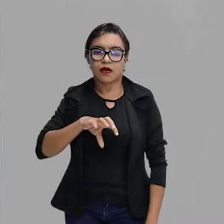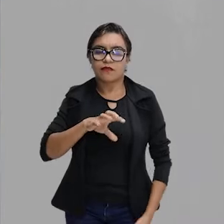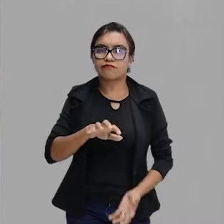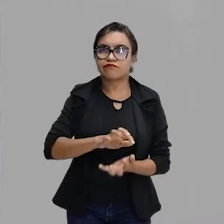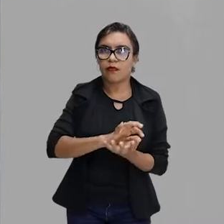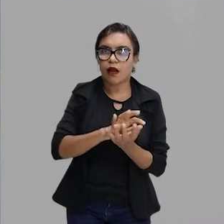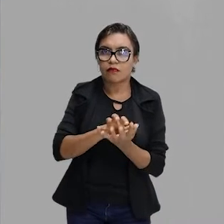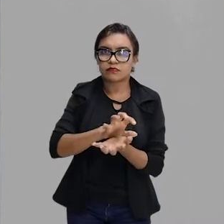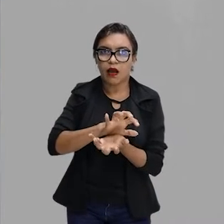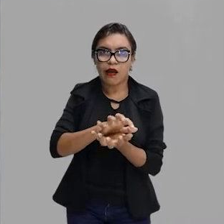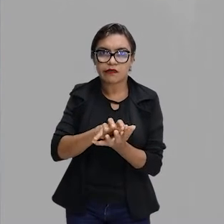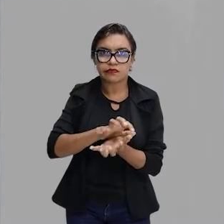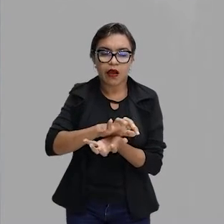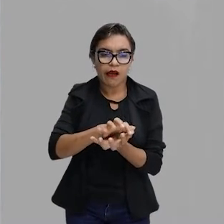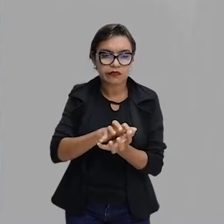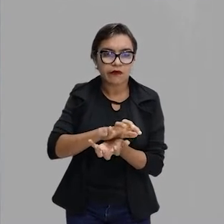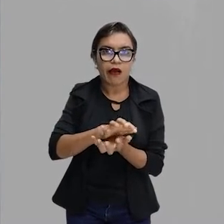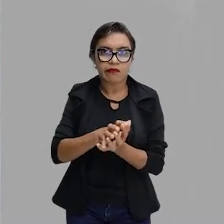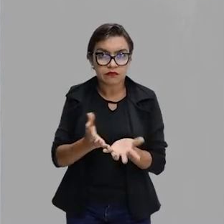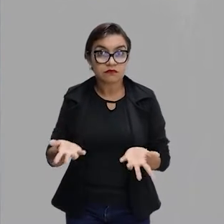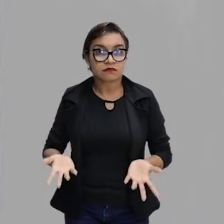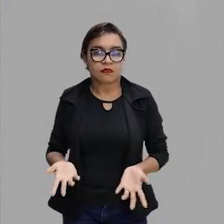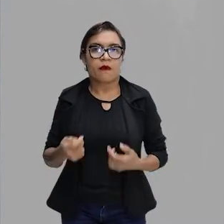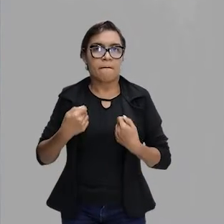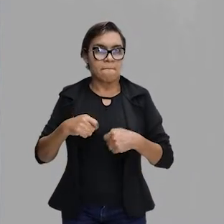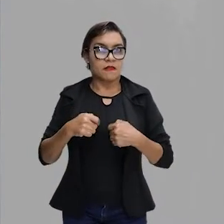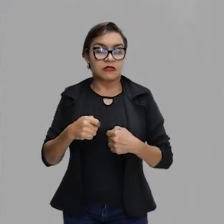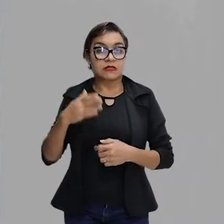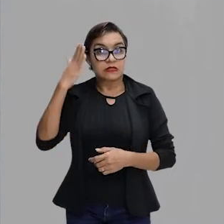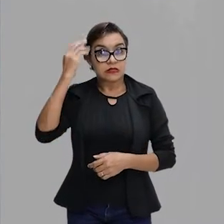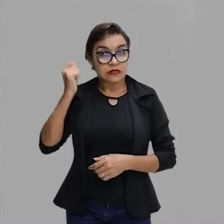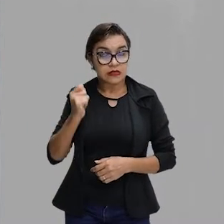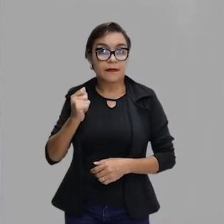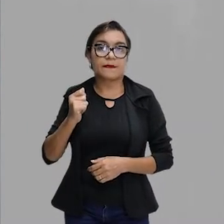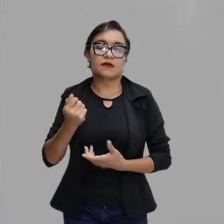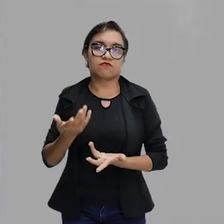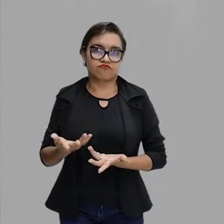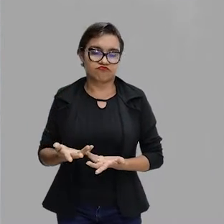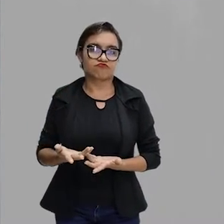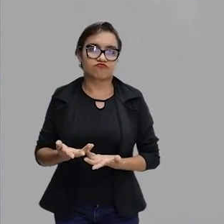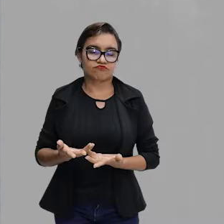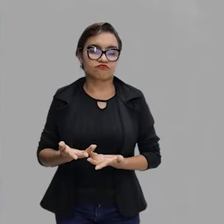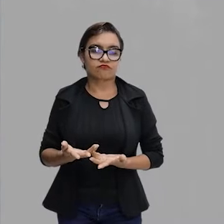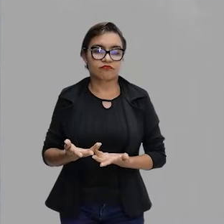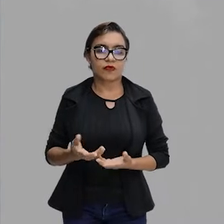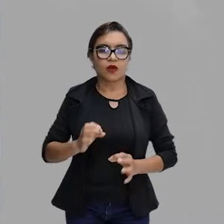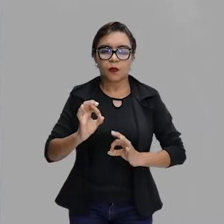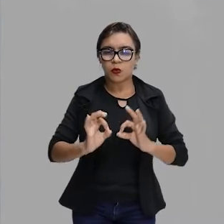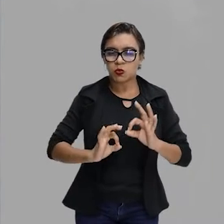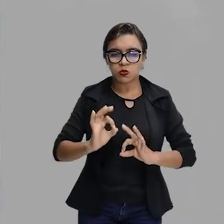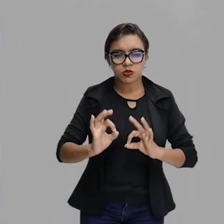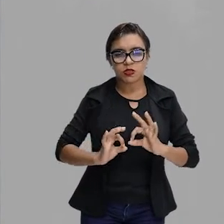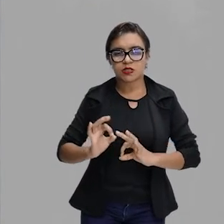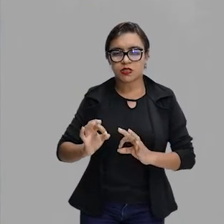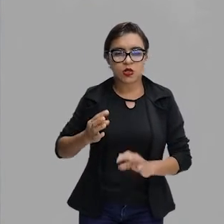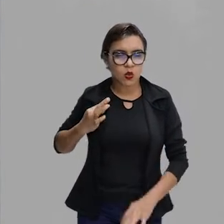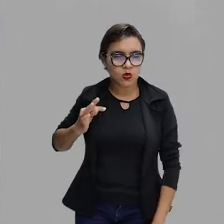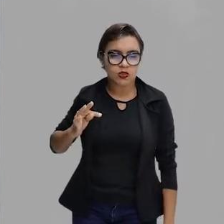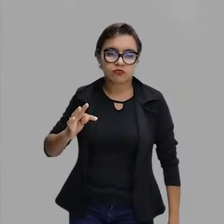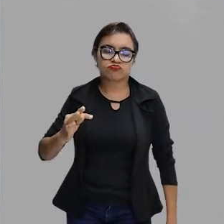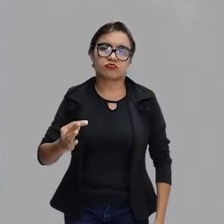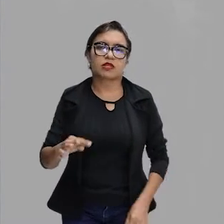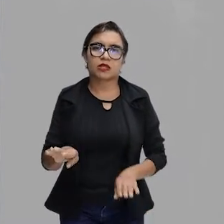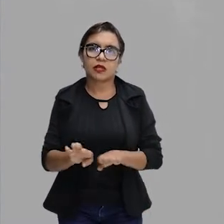tiver, por exemplo, alguma carência de vitamina, ele faz a correção na ração, que é outra questão inteligente, ó. Né? Nós vamos ter aí desenvolvimento